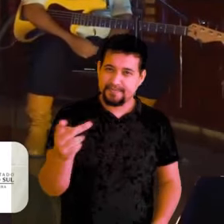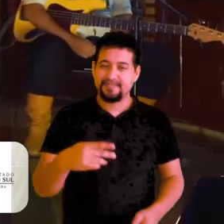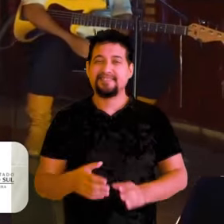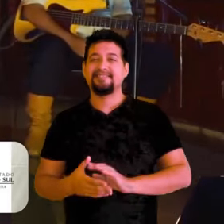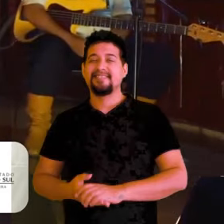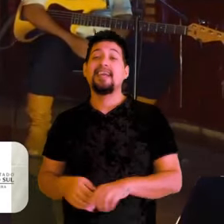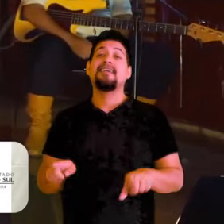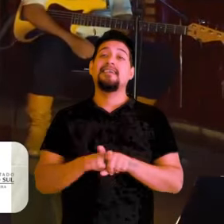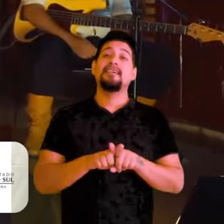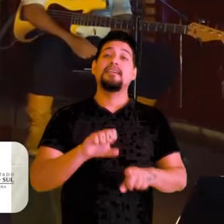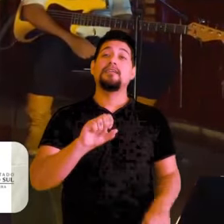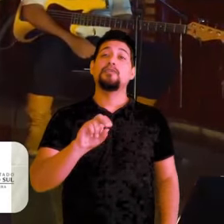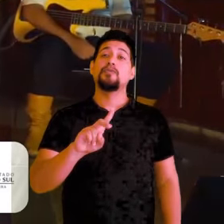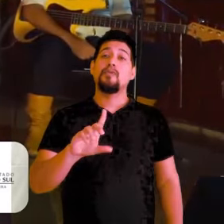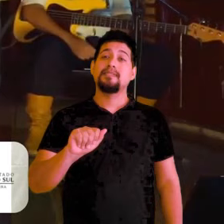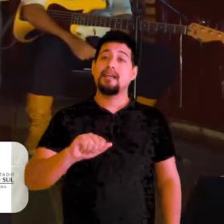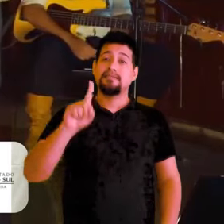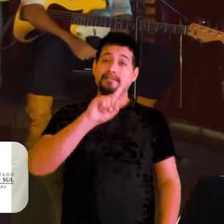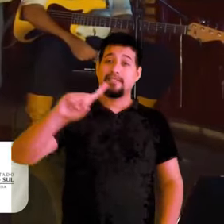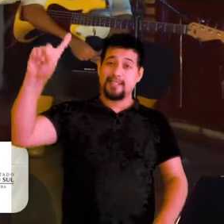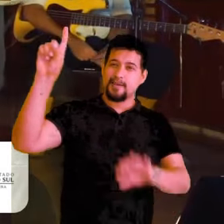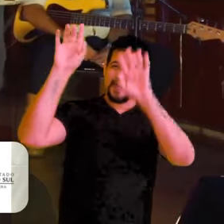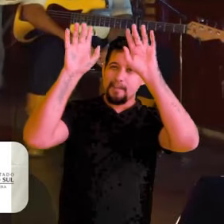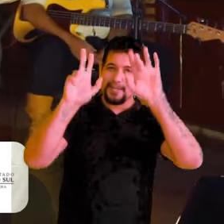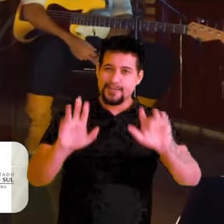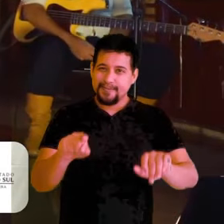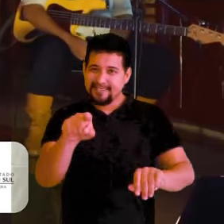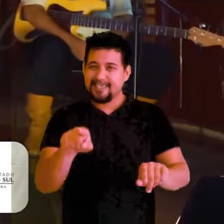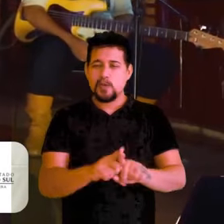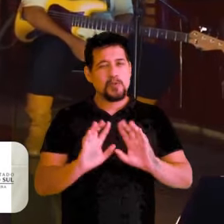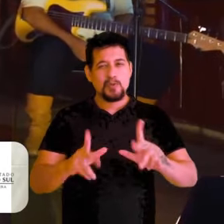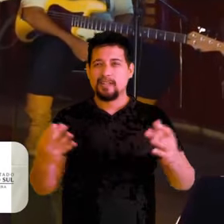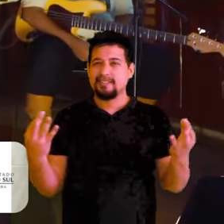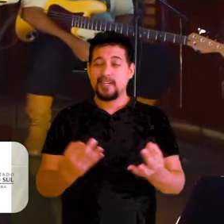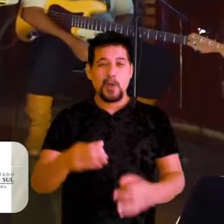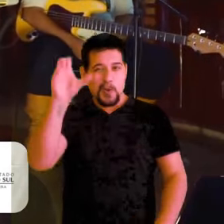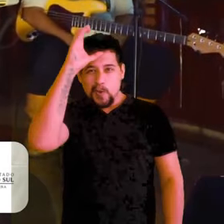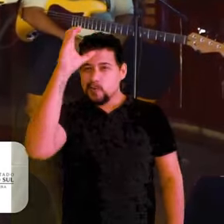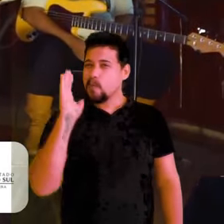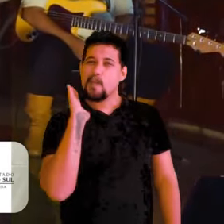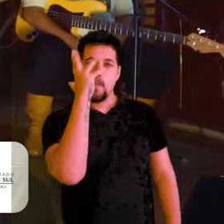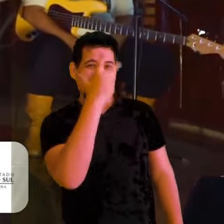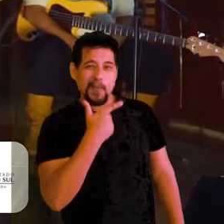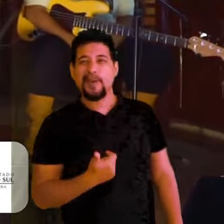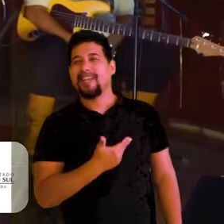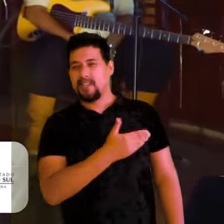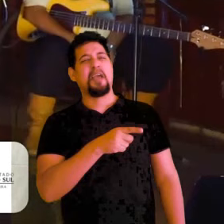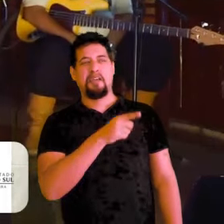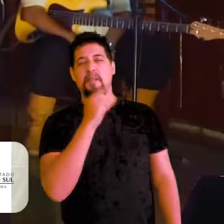também o tio Souza. Que Deus te abençoe, meu irmão, velho. Temos aqui rezando. Que tudo corra bem. O tio mais bonito,